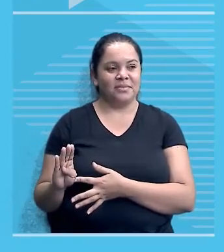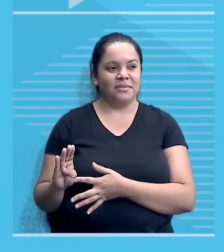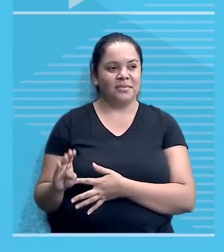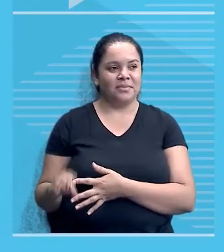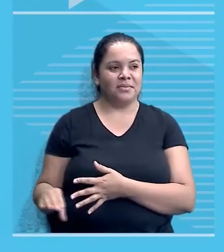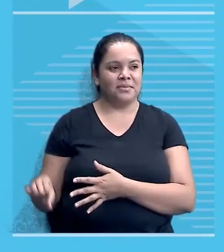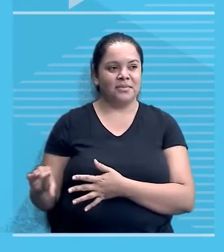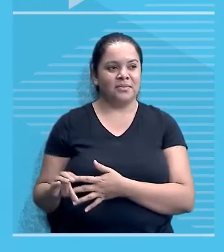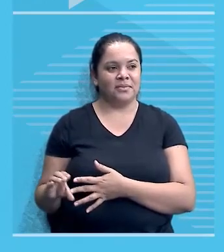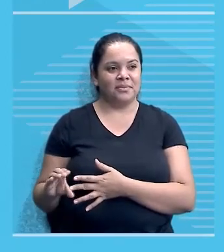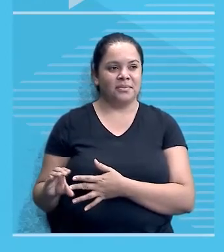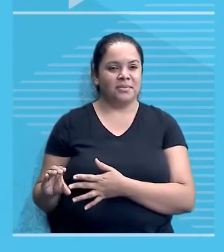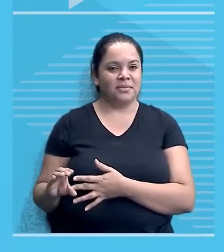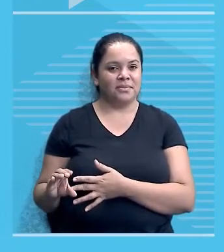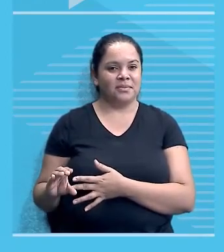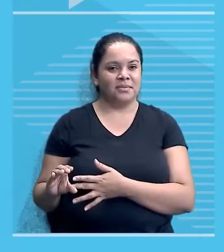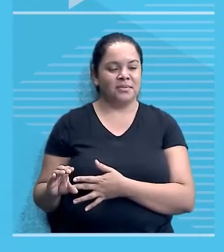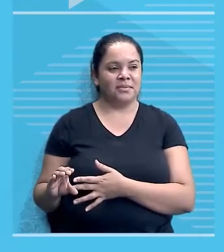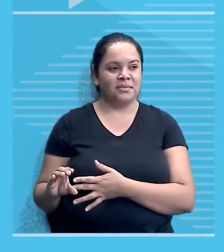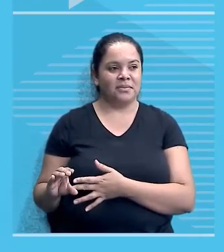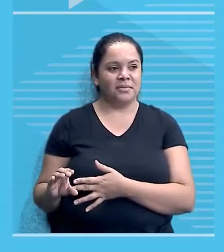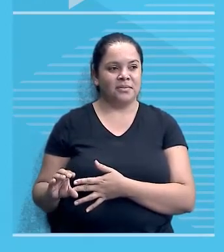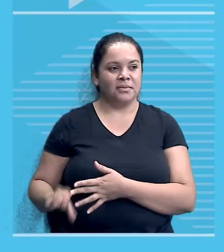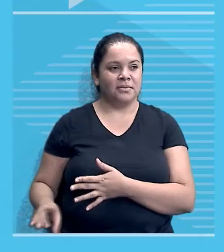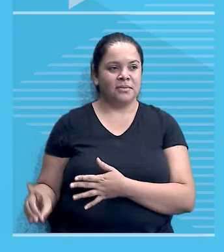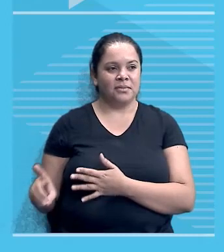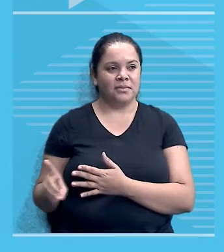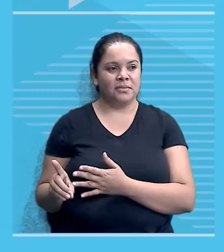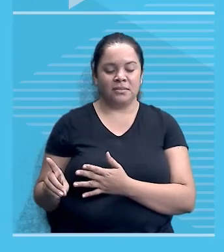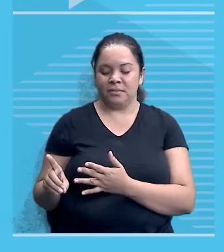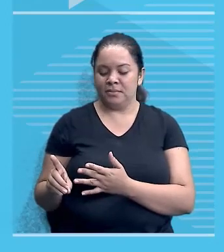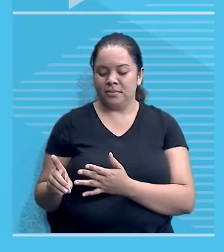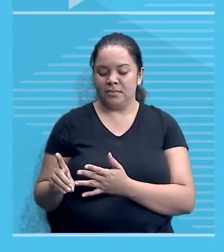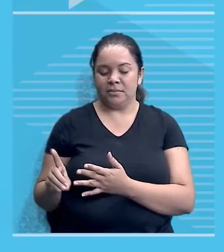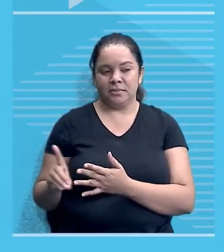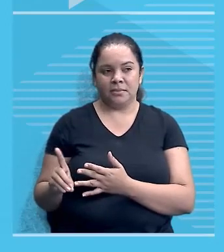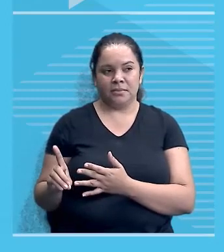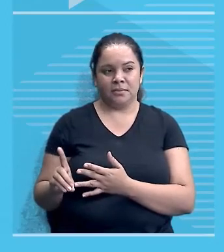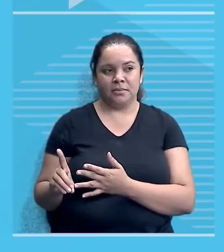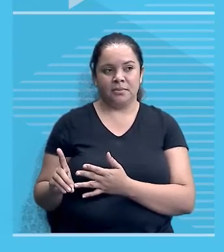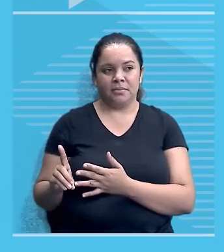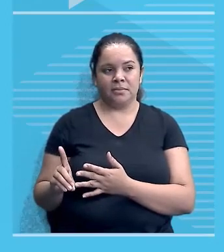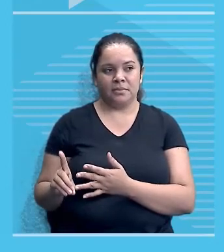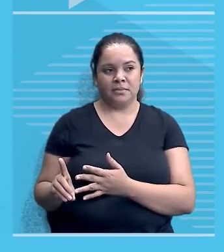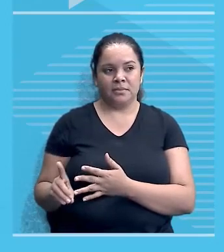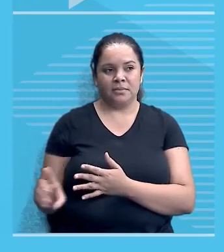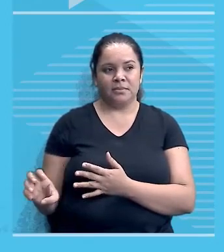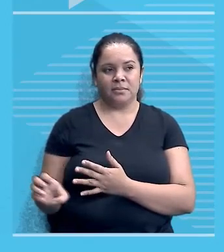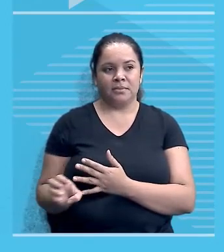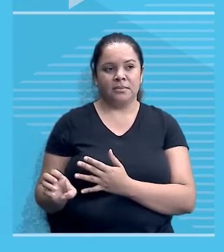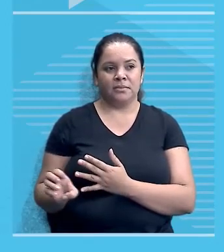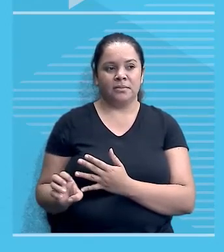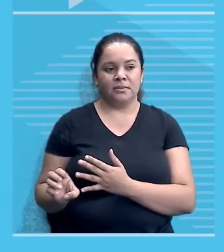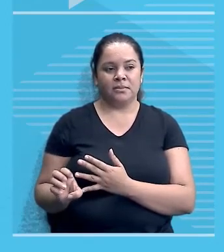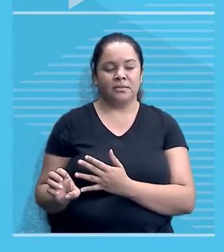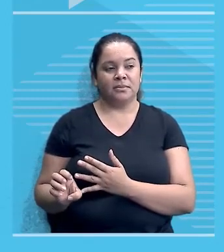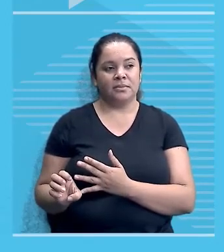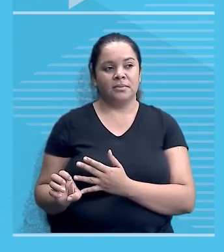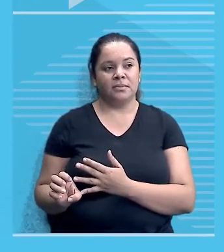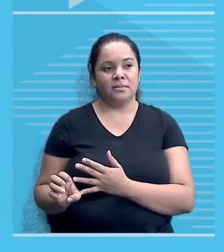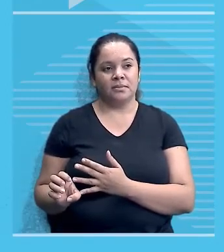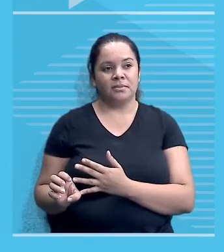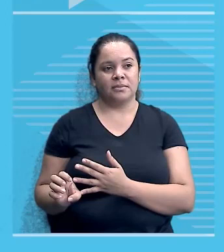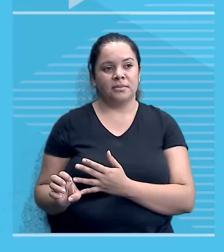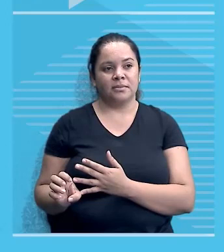território nacional letra de especulação Imobiliária ou letra e paisagem